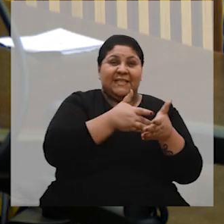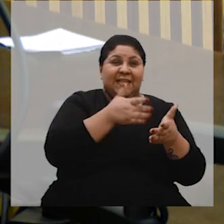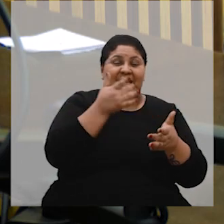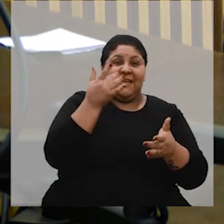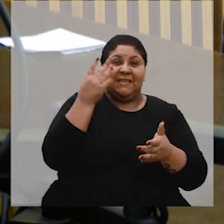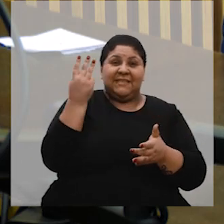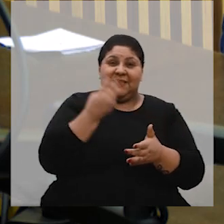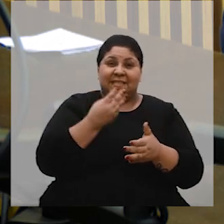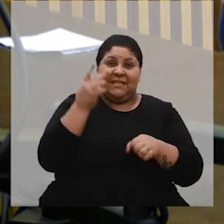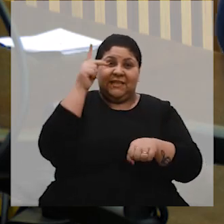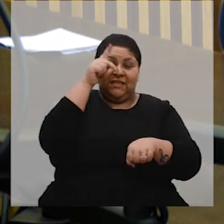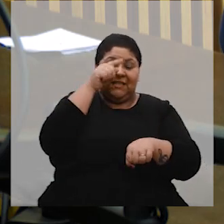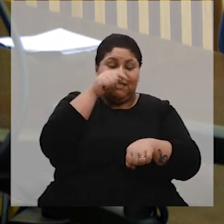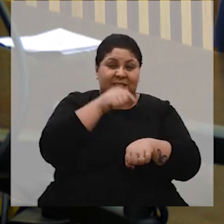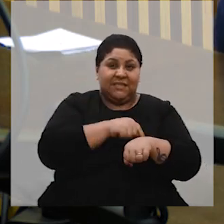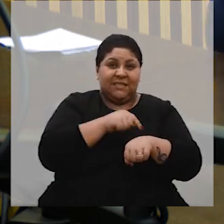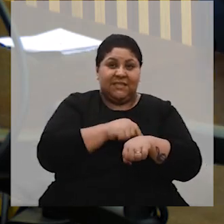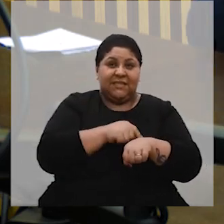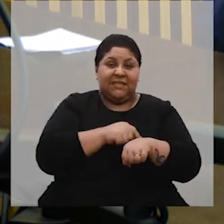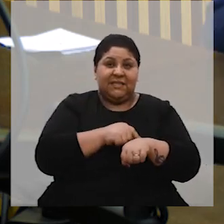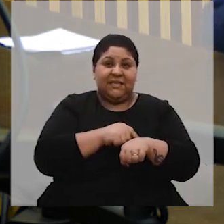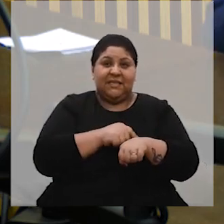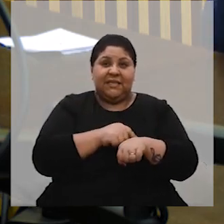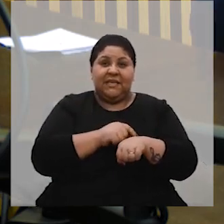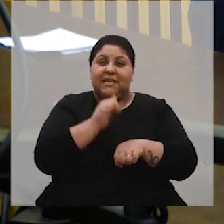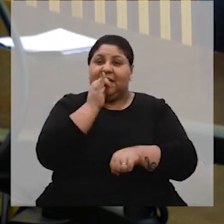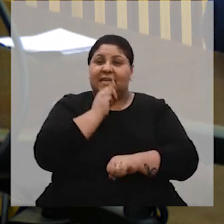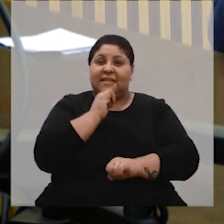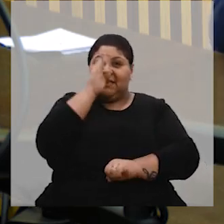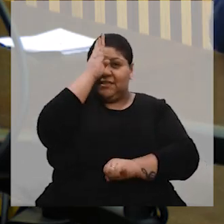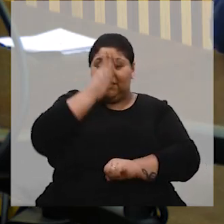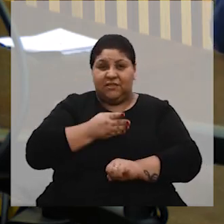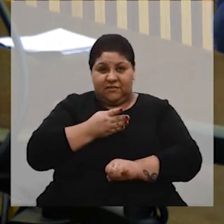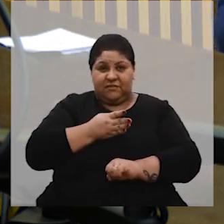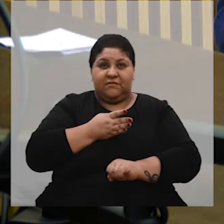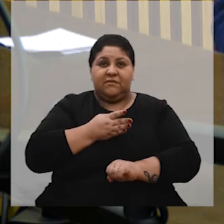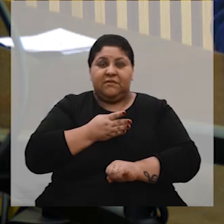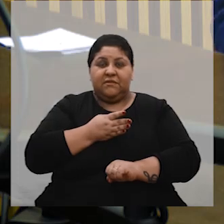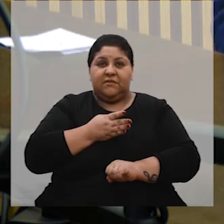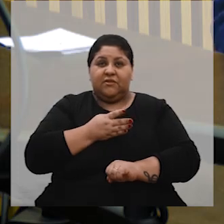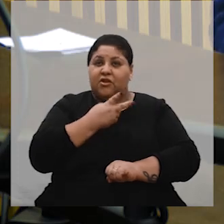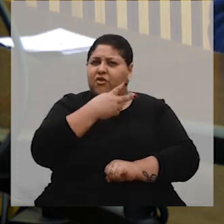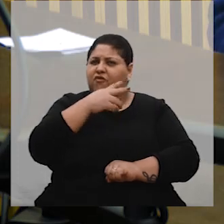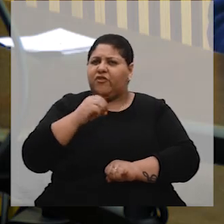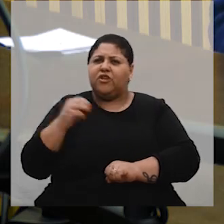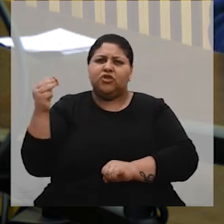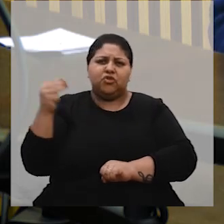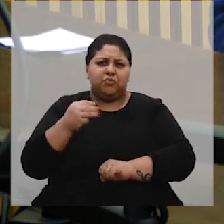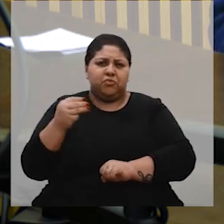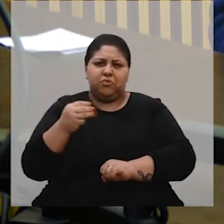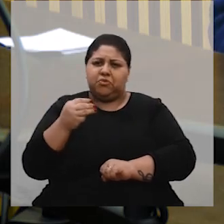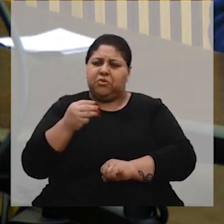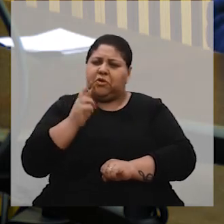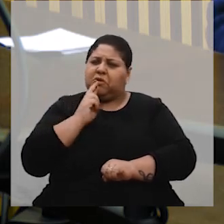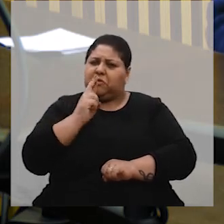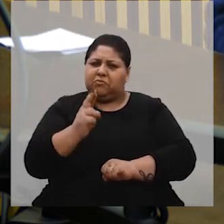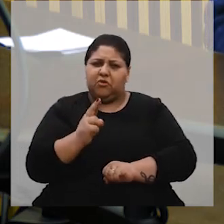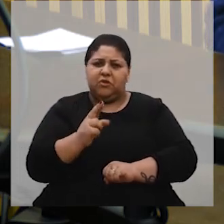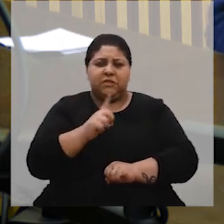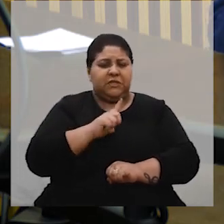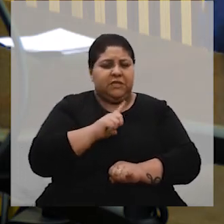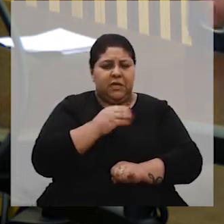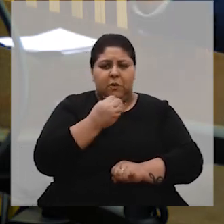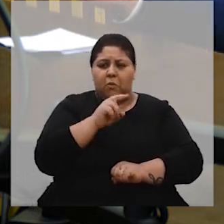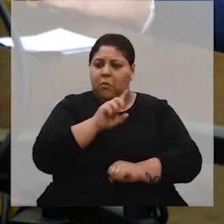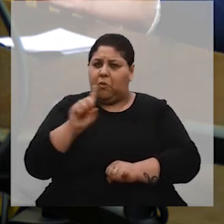testagem gratuita. A pessoa passa lá, eu vim fazer o teste da hepatite. Ela vai fazer o teste, em 20 minutos ela vai ter o resultado, se ela